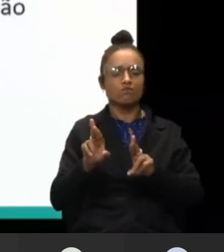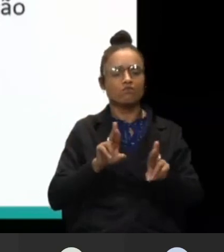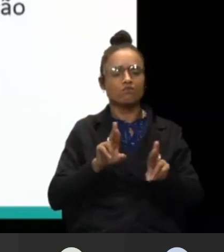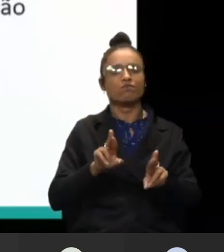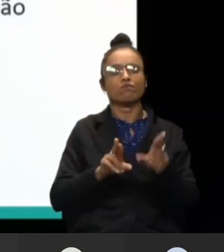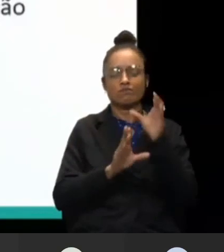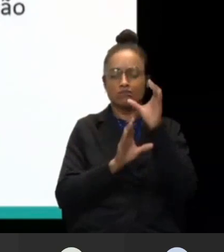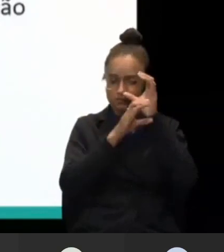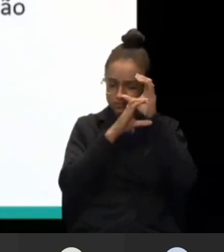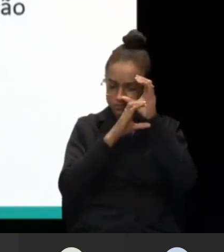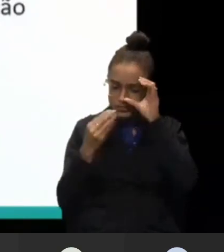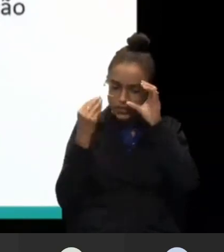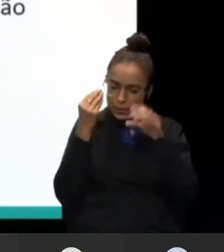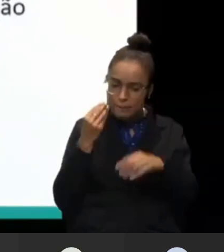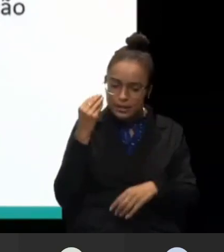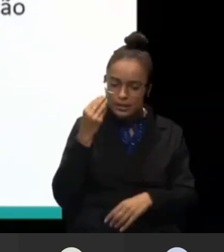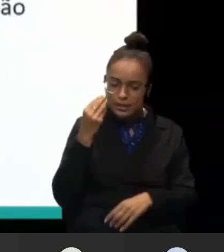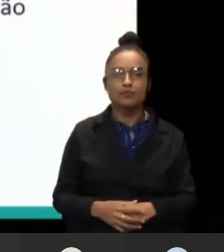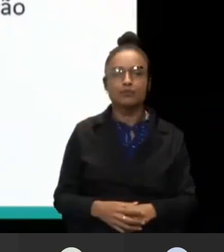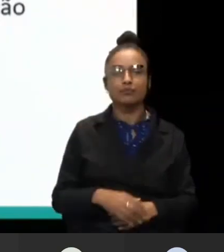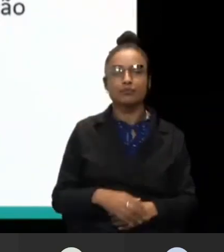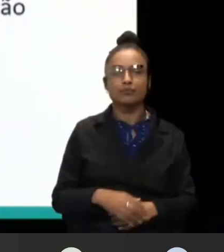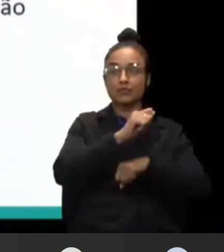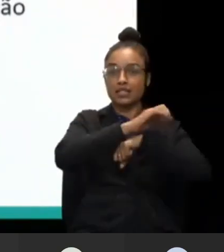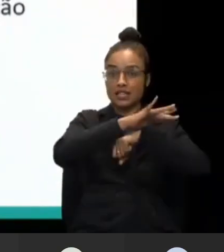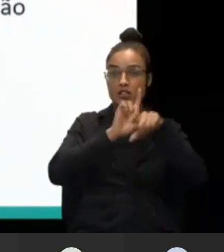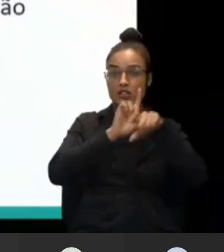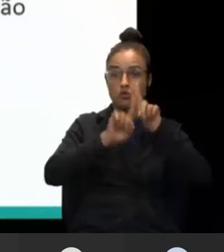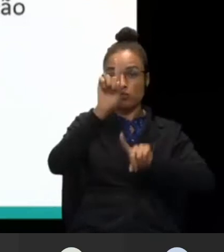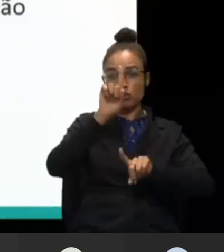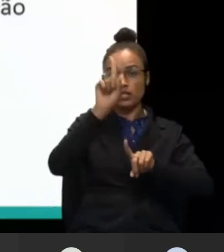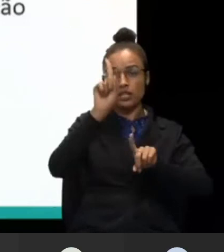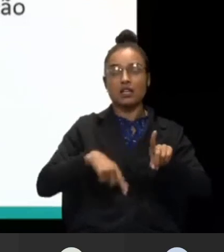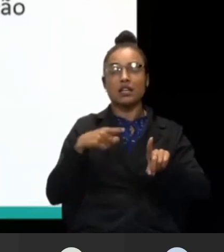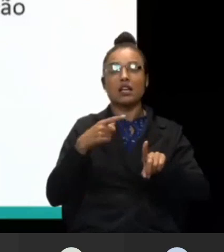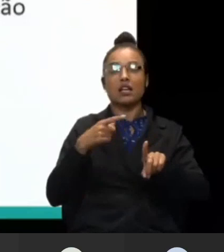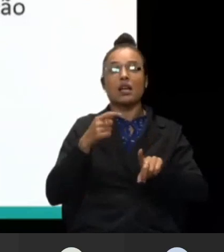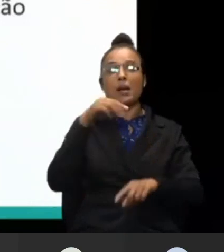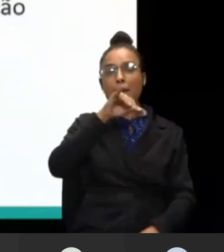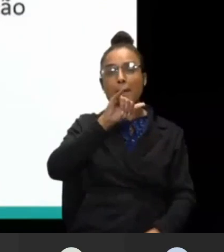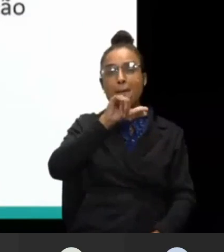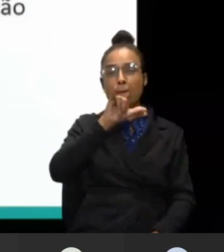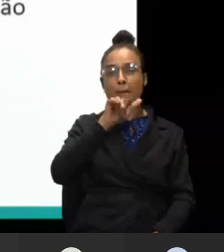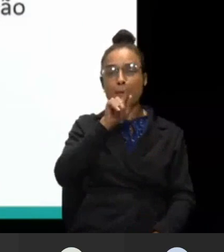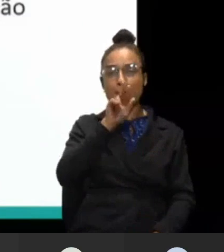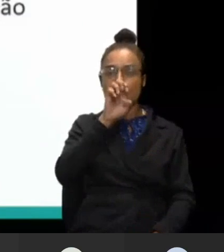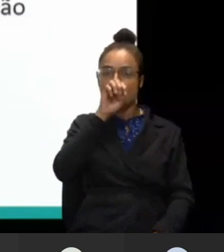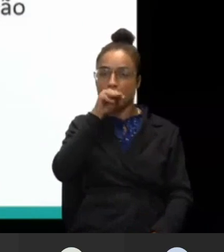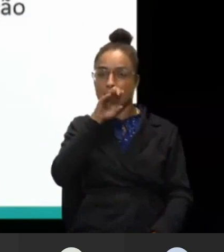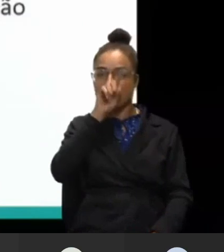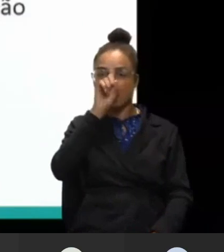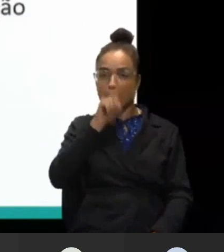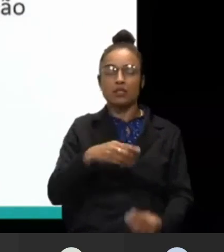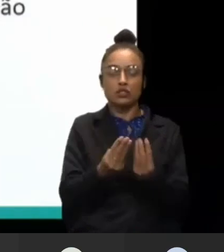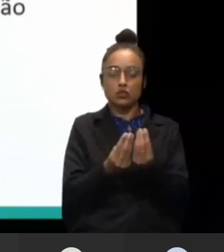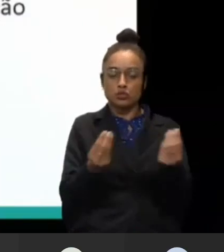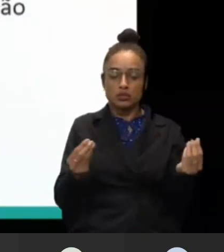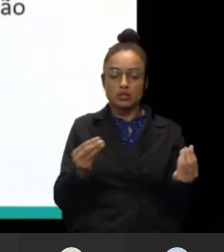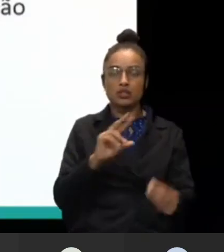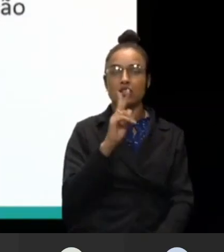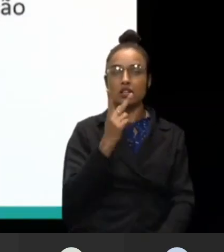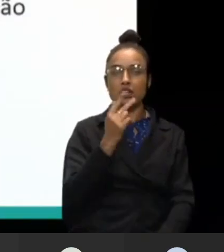Interpretar os dados. O índice de acidez é definido como o número em miligramas de dióxido de potássio ou sódio